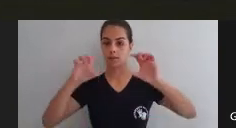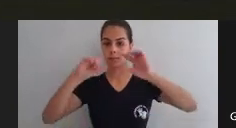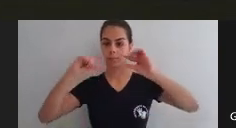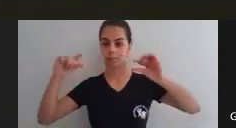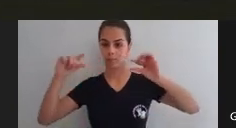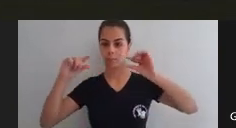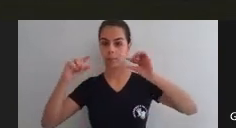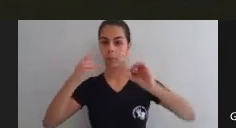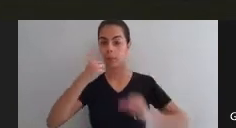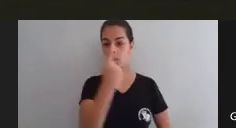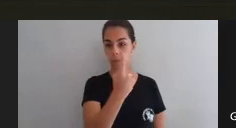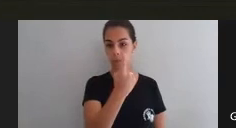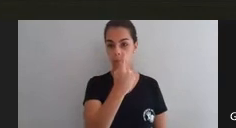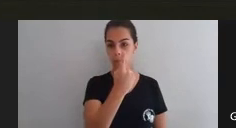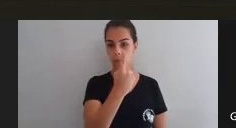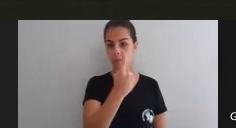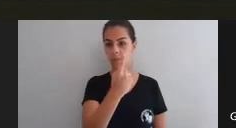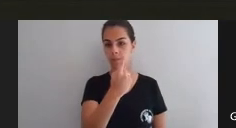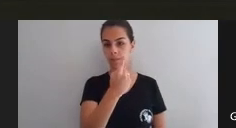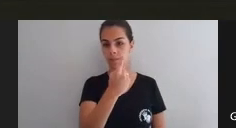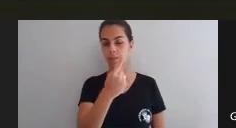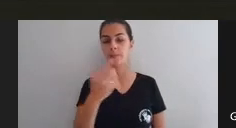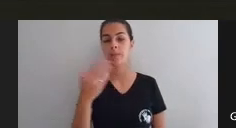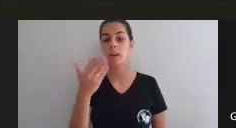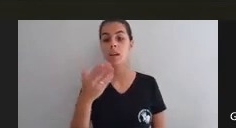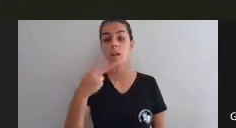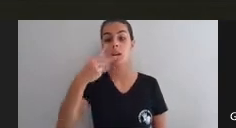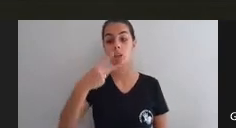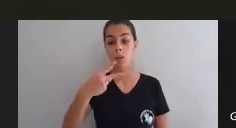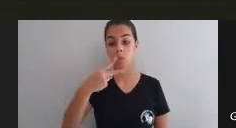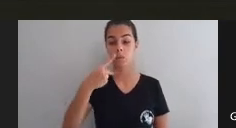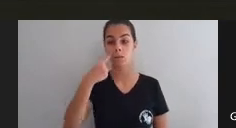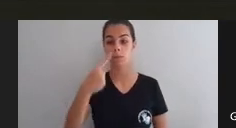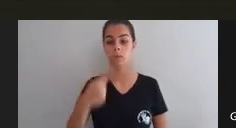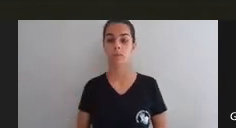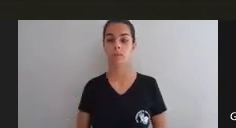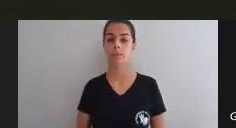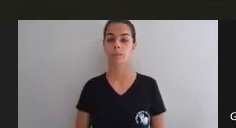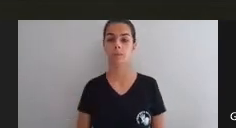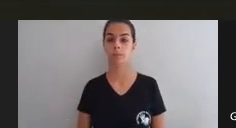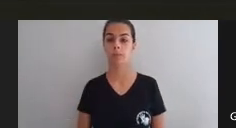1. Para o ponto 2,